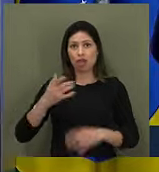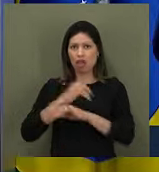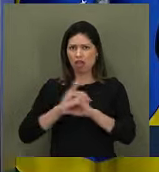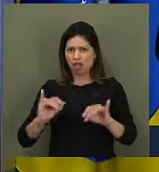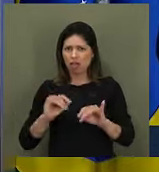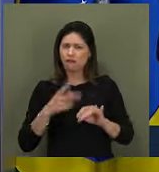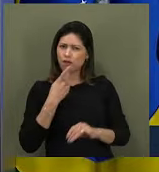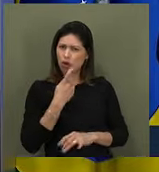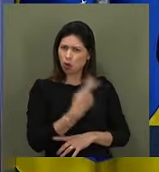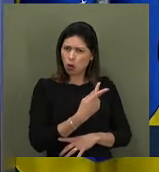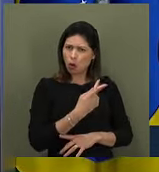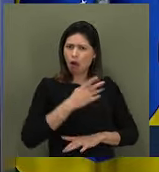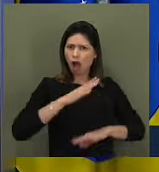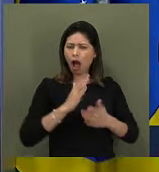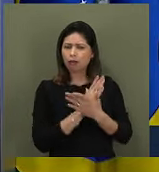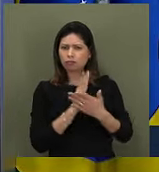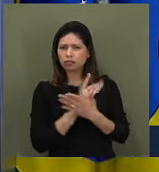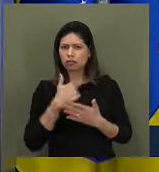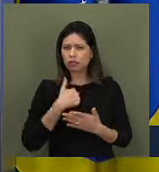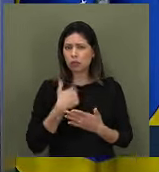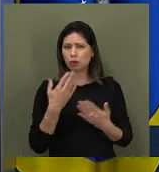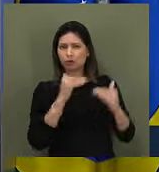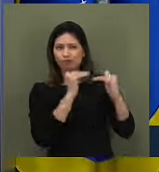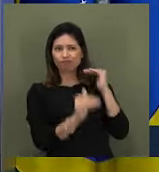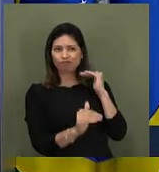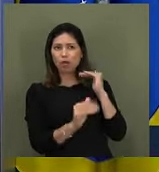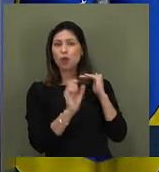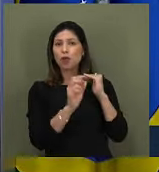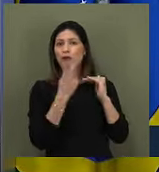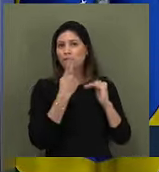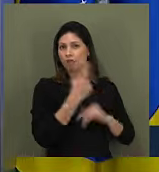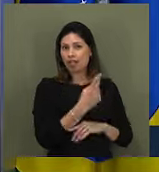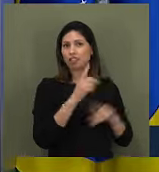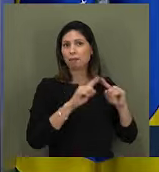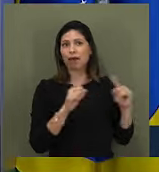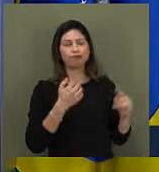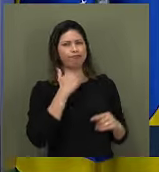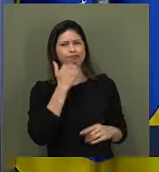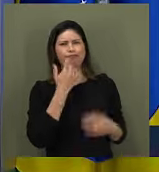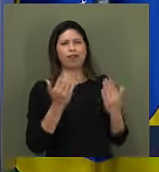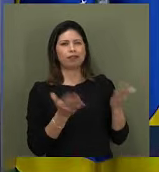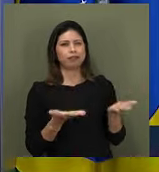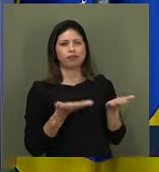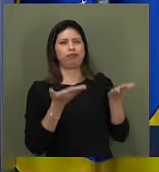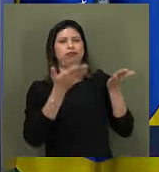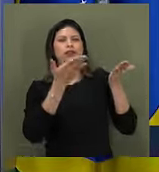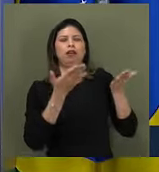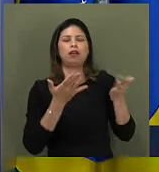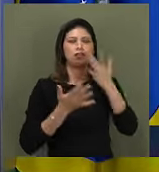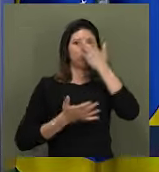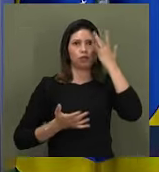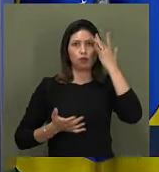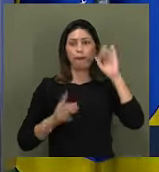dele em algumas pautas Senador Espiridião a mim acho que a gente não deve enaltecer personalidade nenhuma né mas as